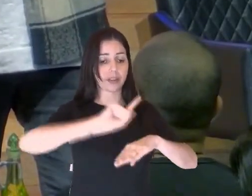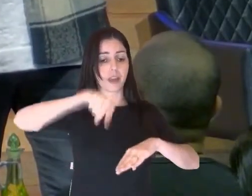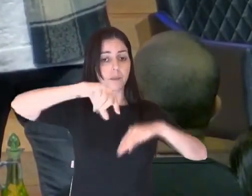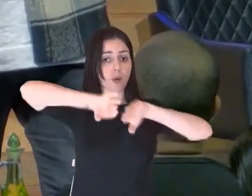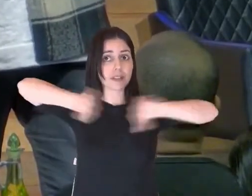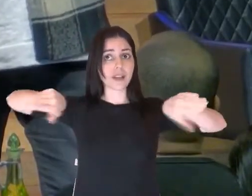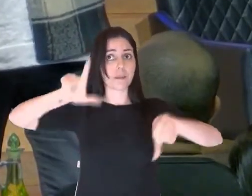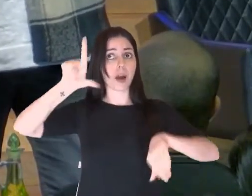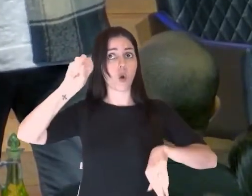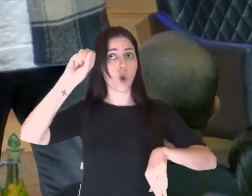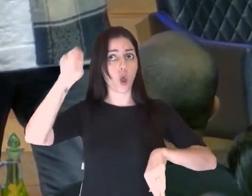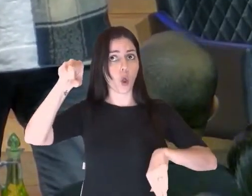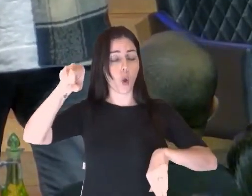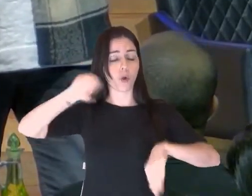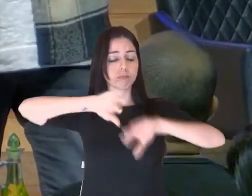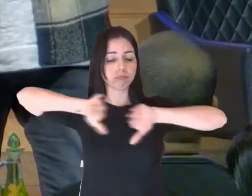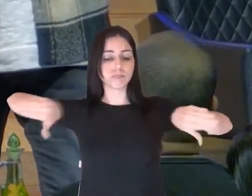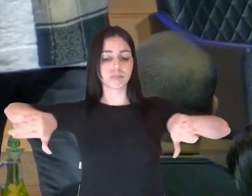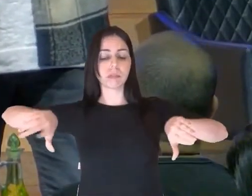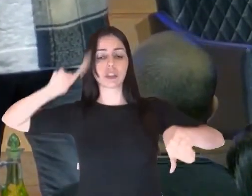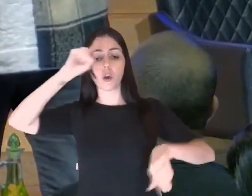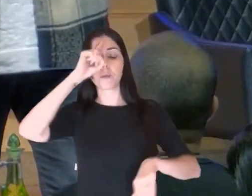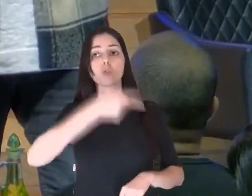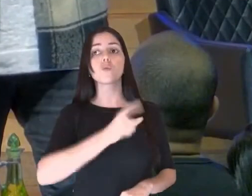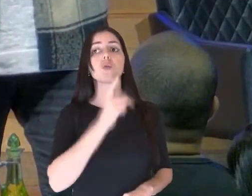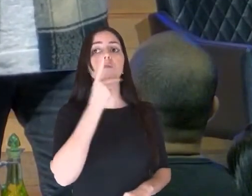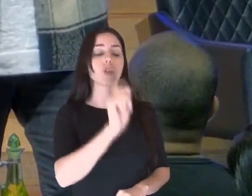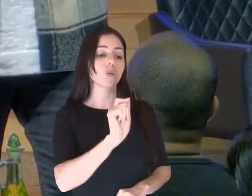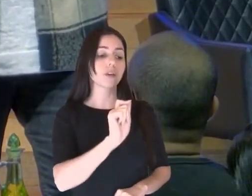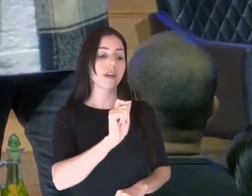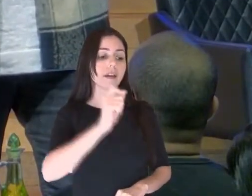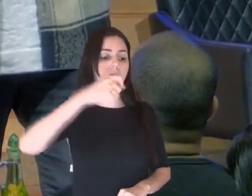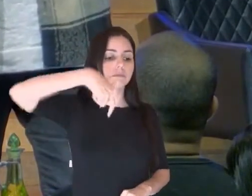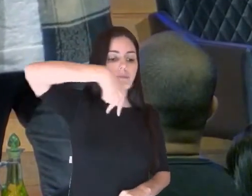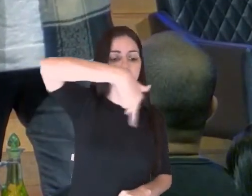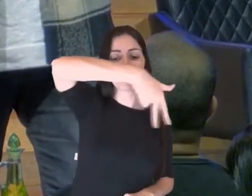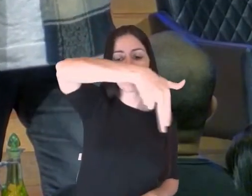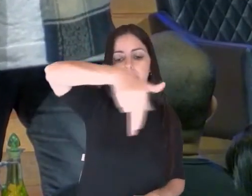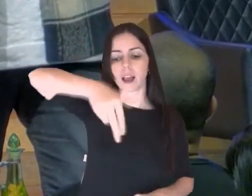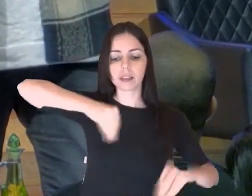separado dele, e Deus deu uma ordem para Abrão, percorre a terra,